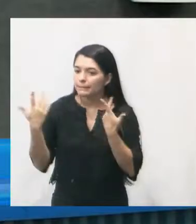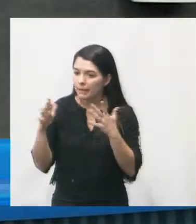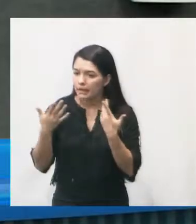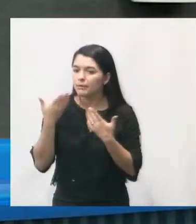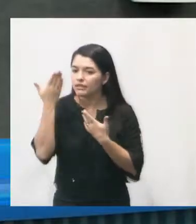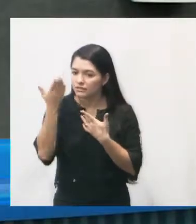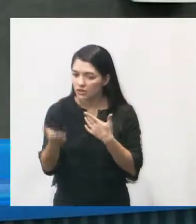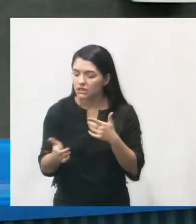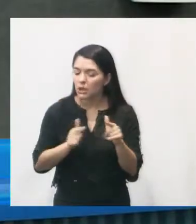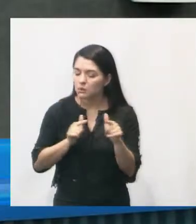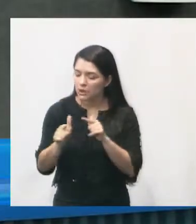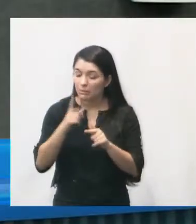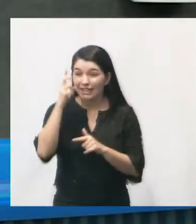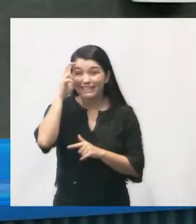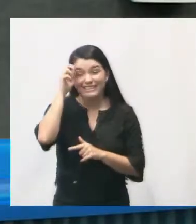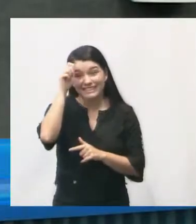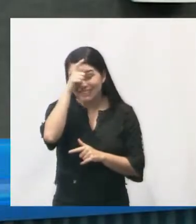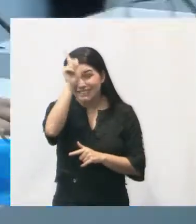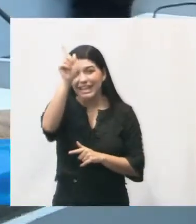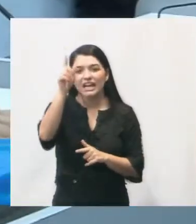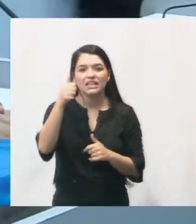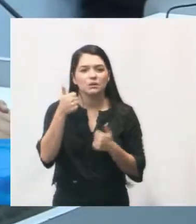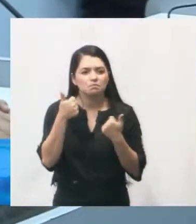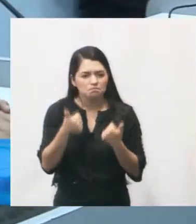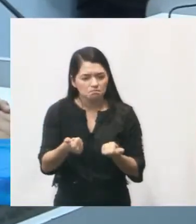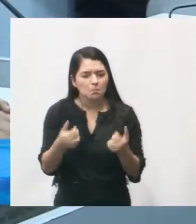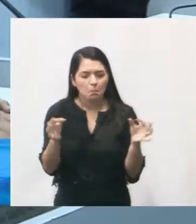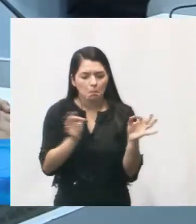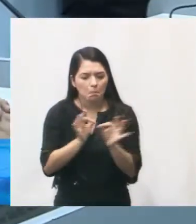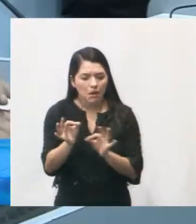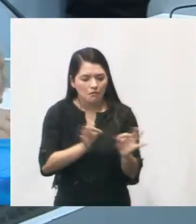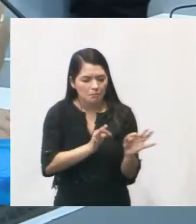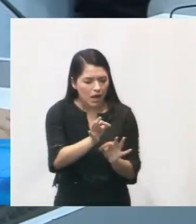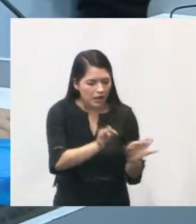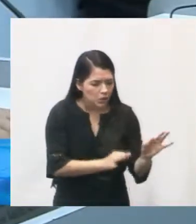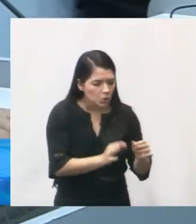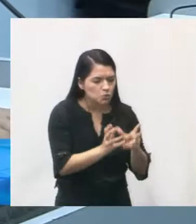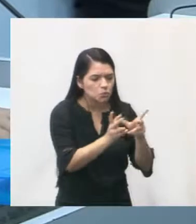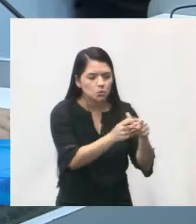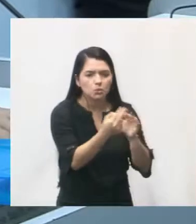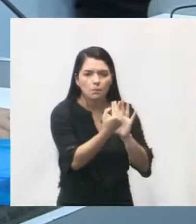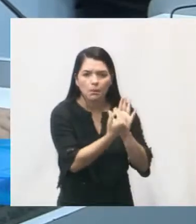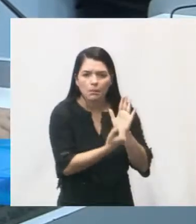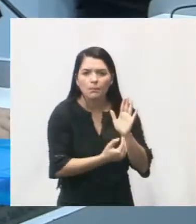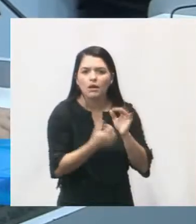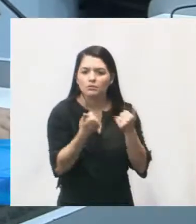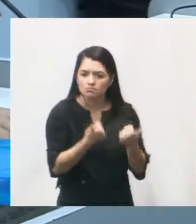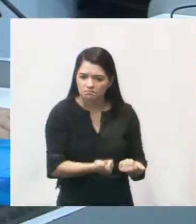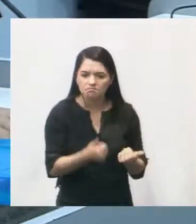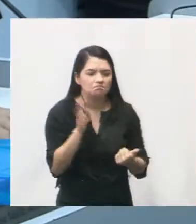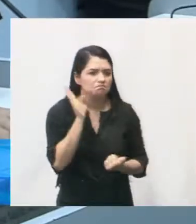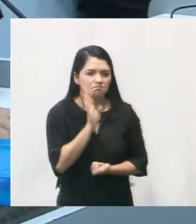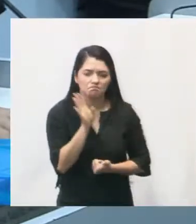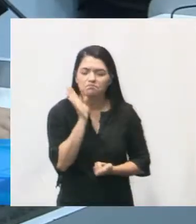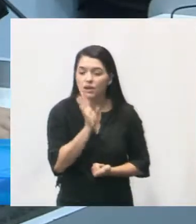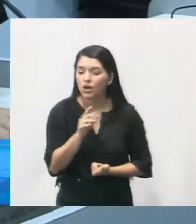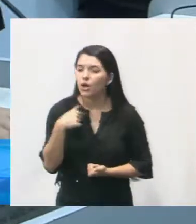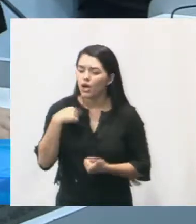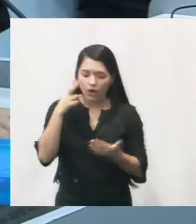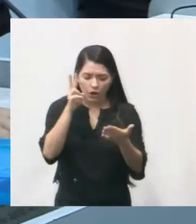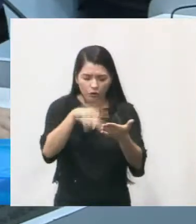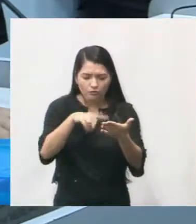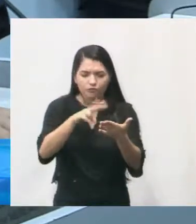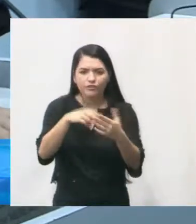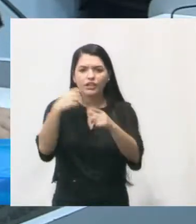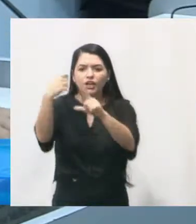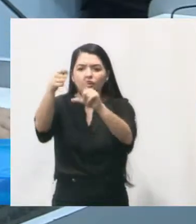pela excelente ideia e organização do evento. Eu tive a oportunidade de assistir alguns vídeos do evento, infelizmente